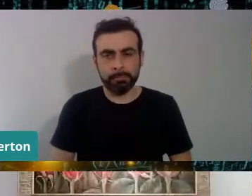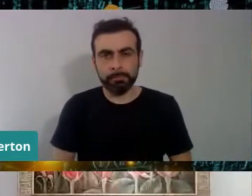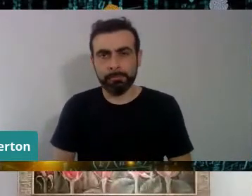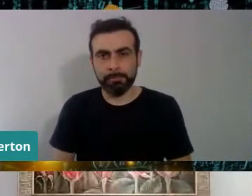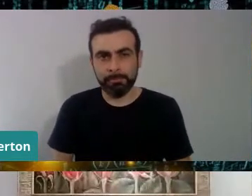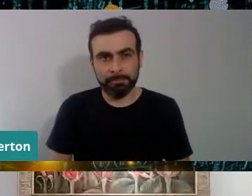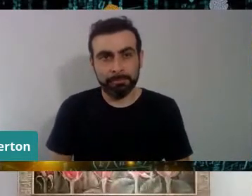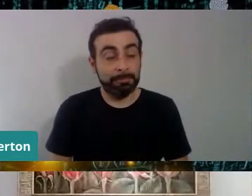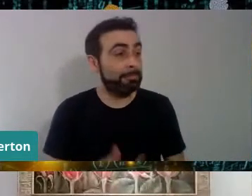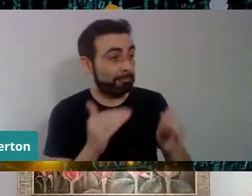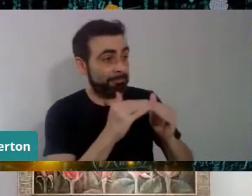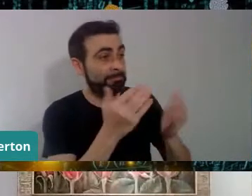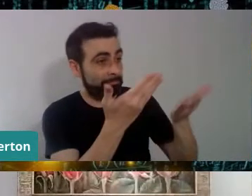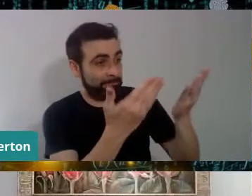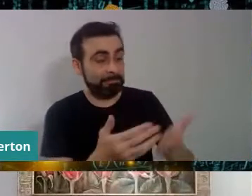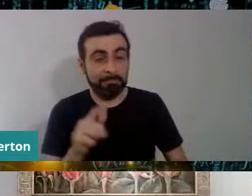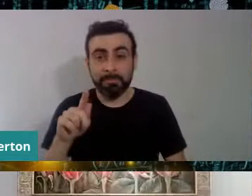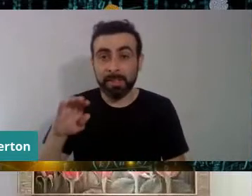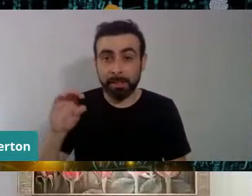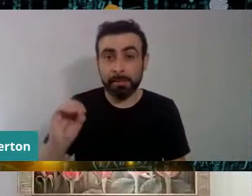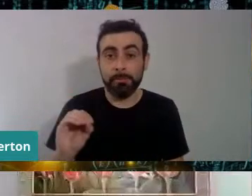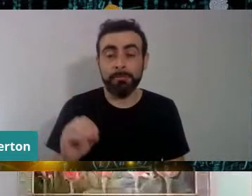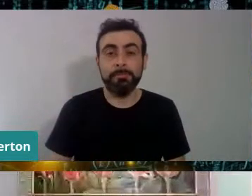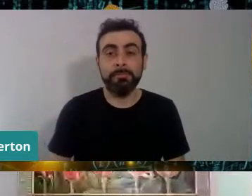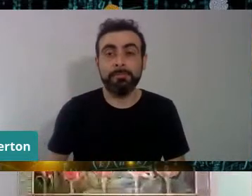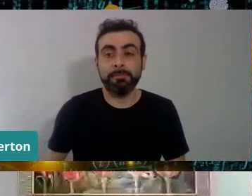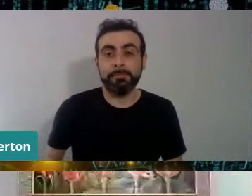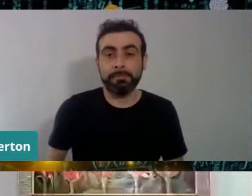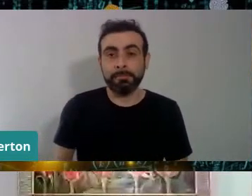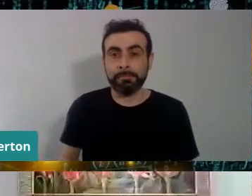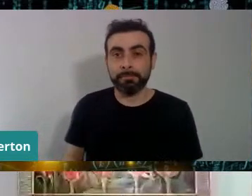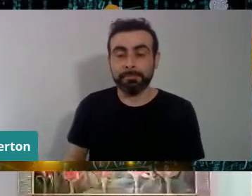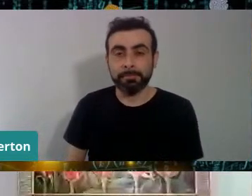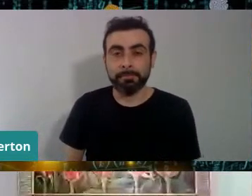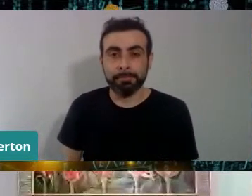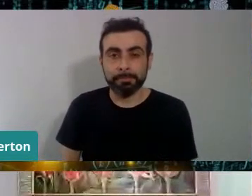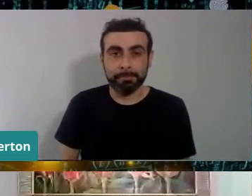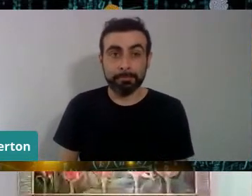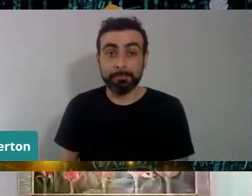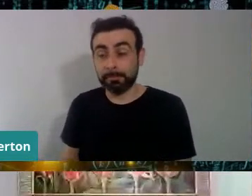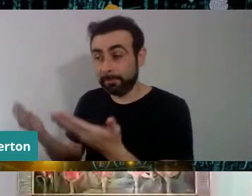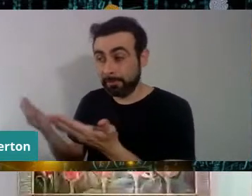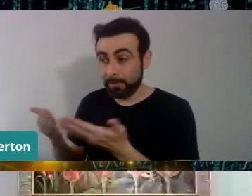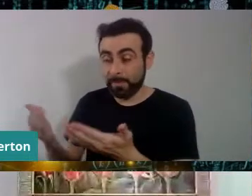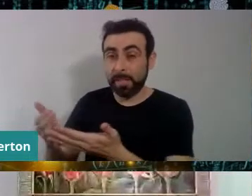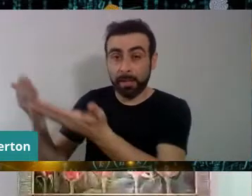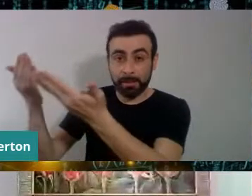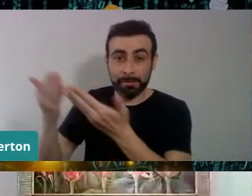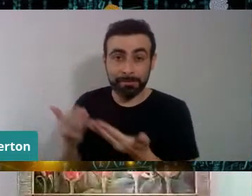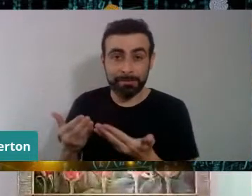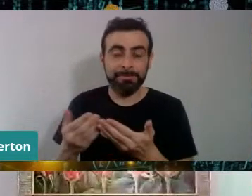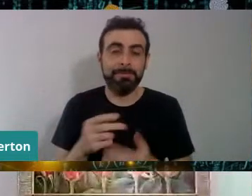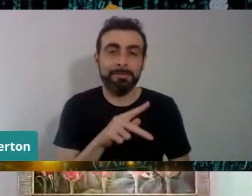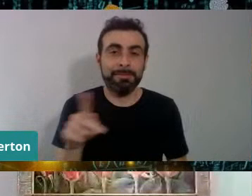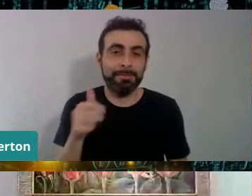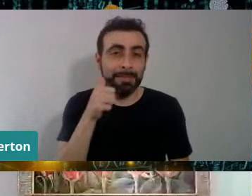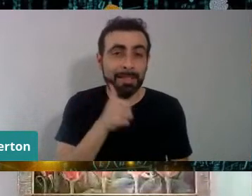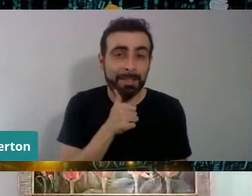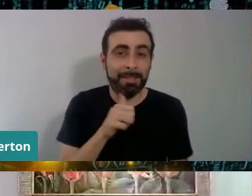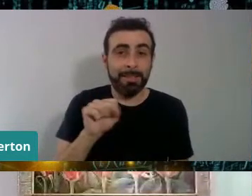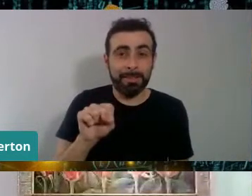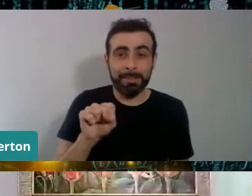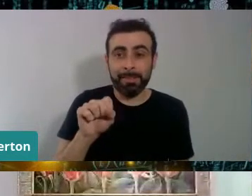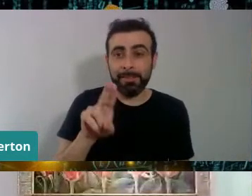É verdade, Guido. Olha, eu vou agora convidar a professora Suzy para fazer parte da